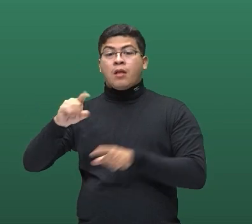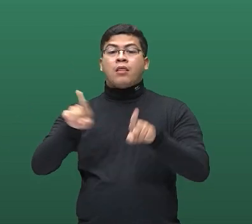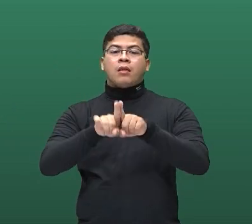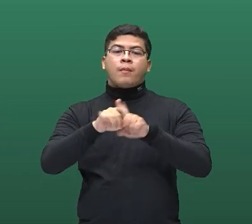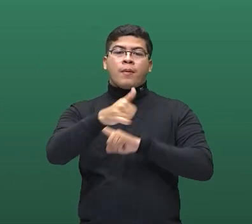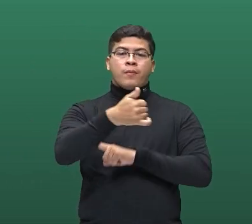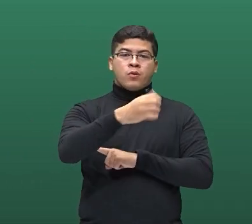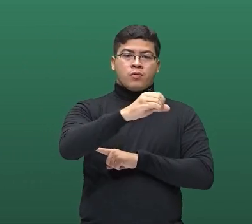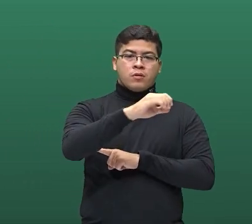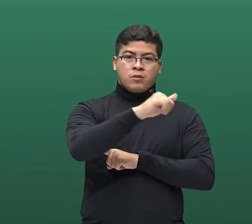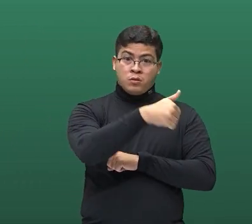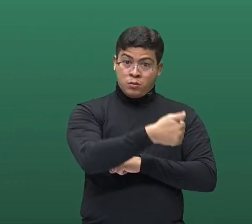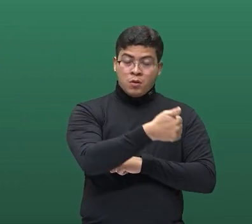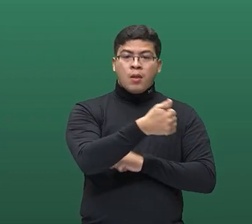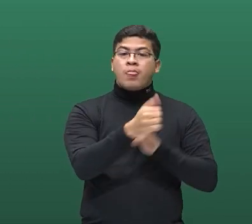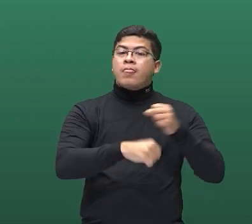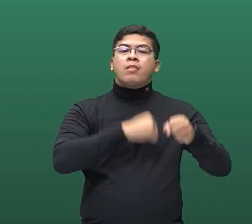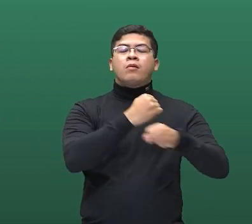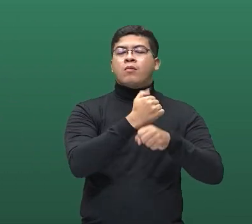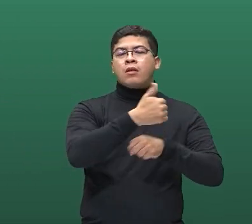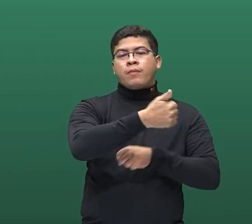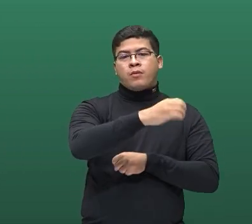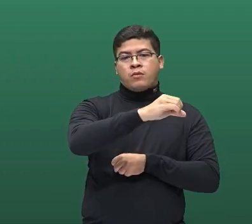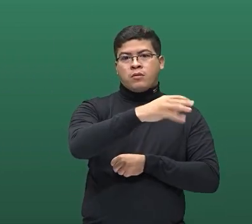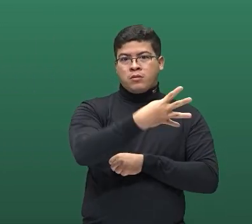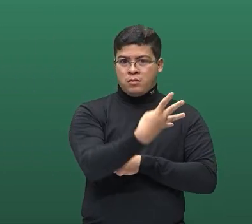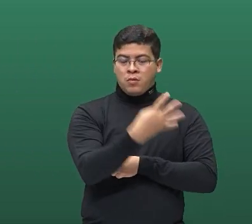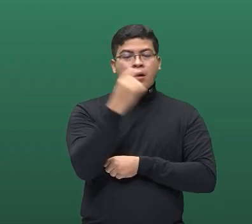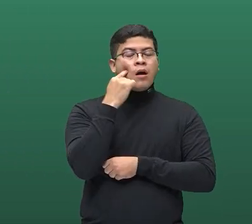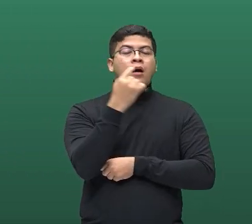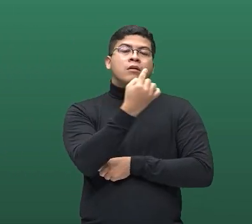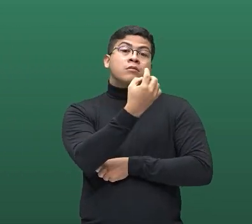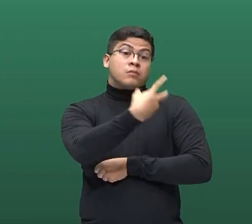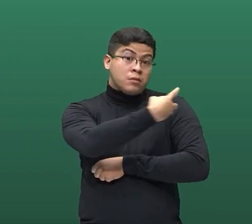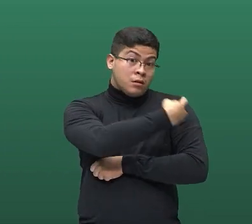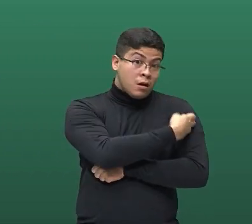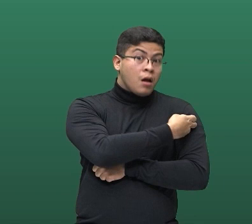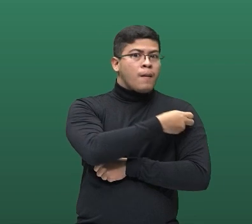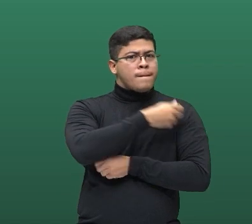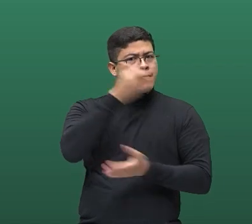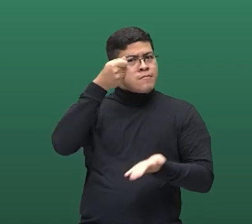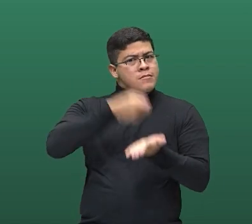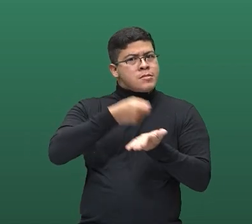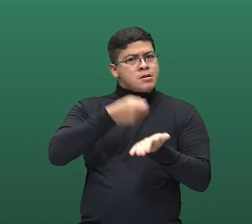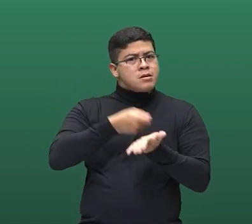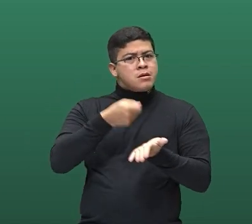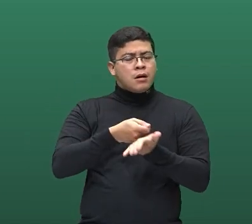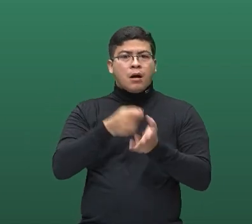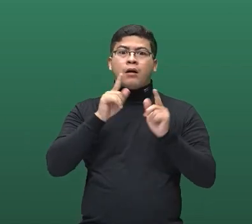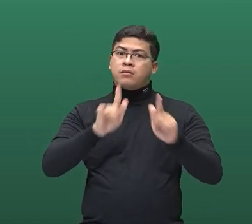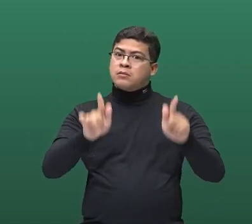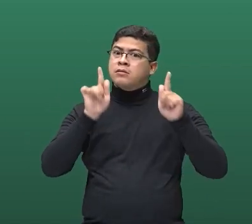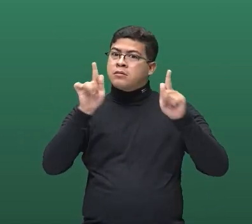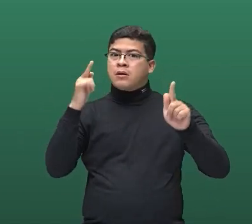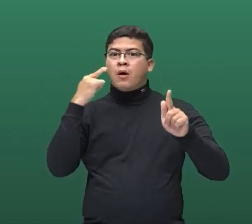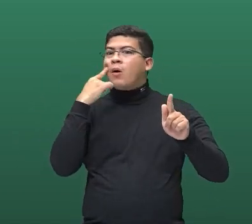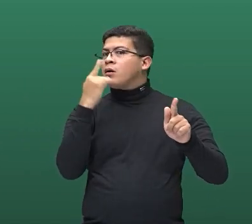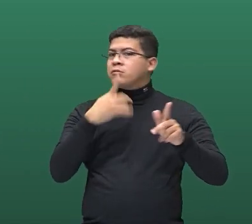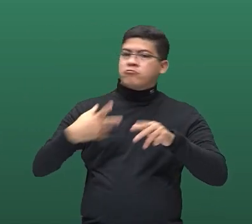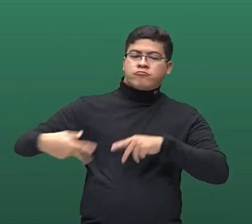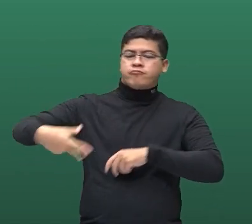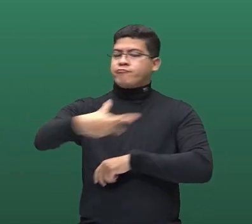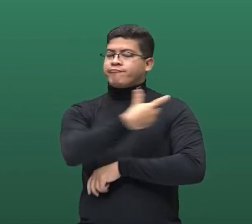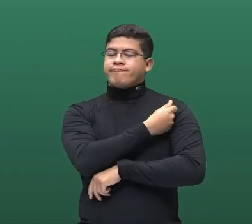de Janeiro, em 1904, a obrigatoriedade de se proteger contra a varíola gerou o episódio conhecido como Revolta